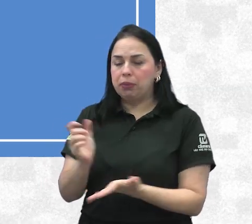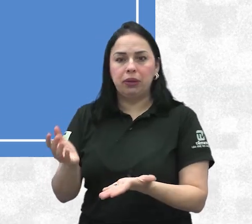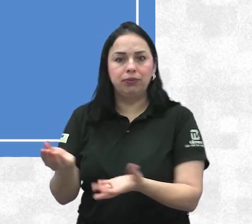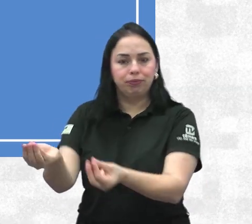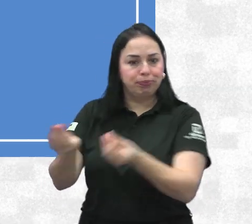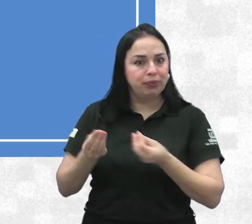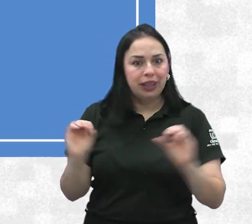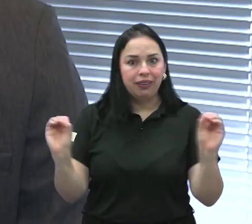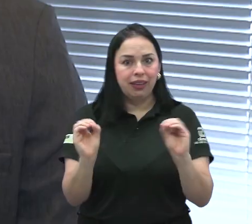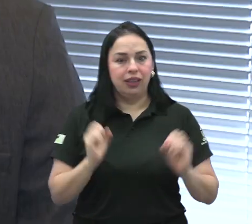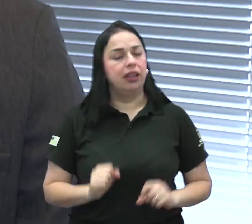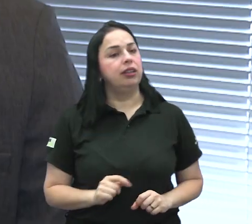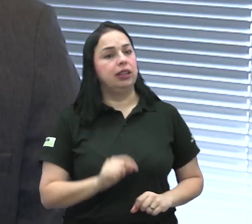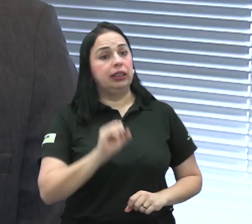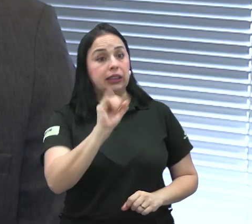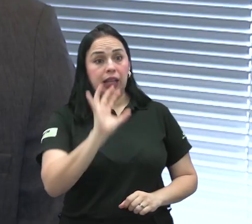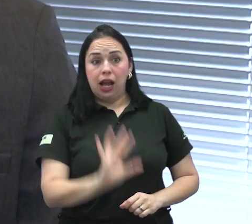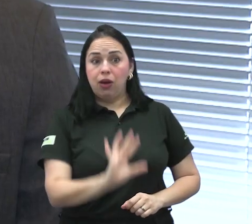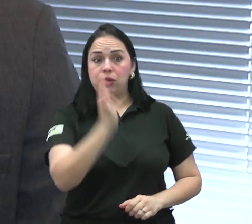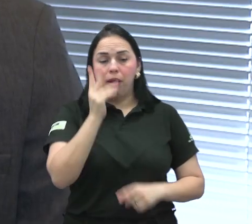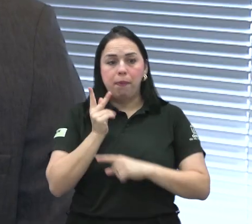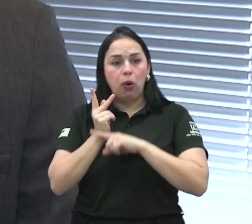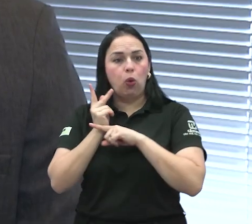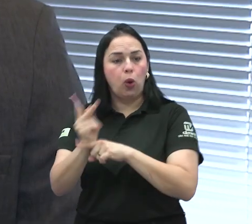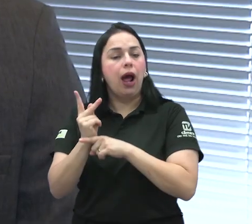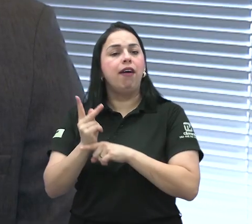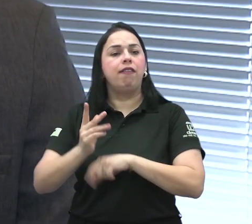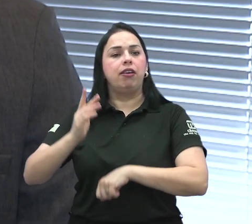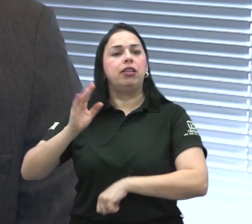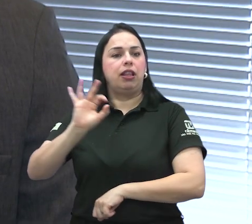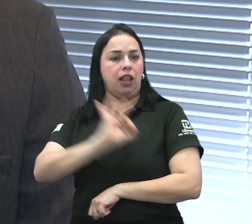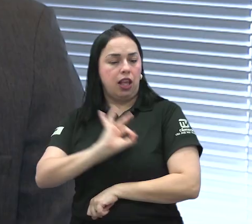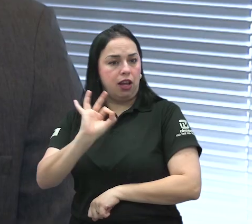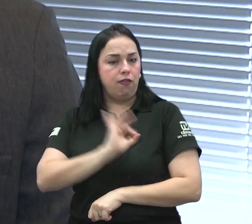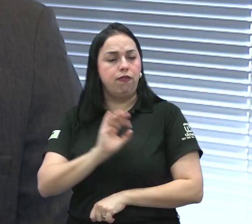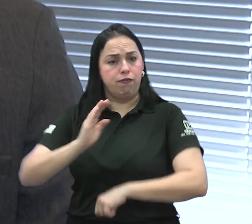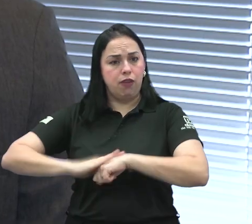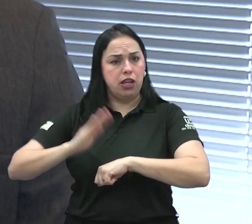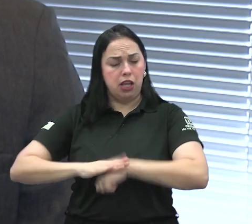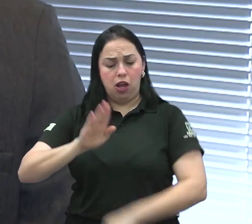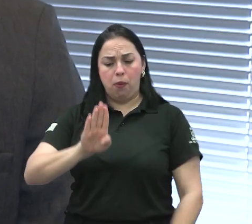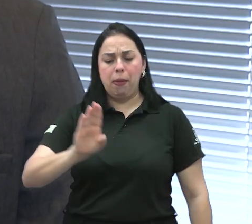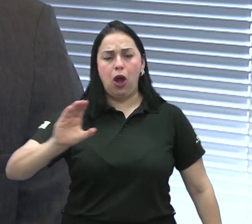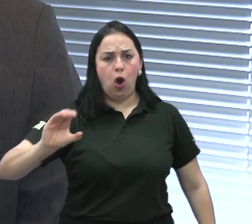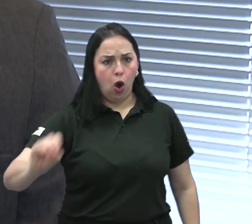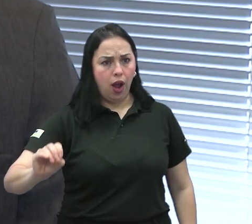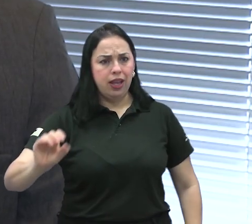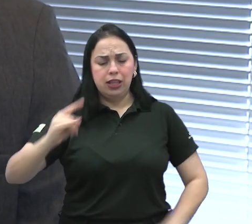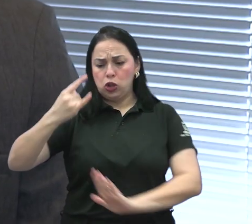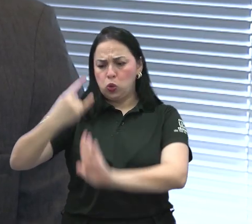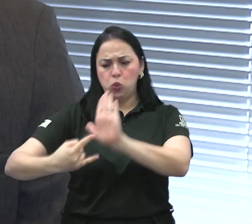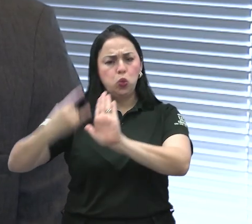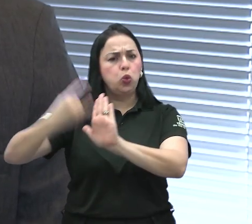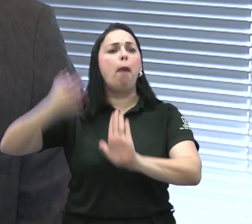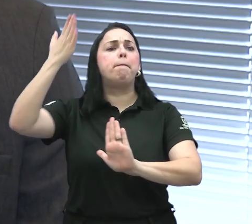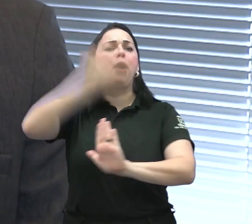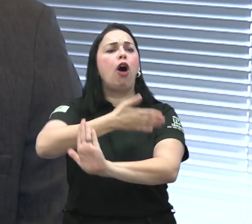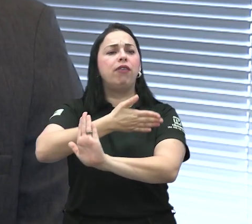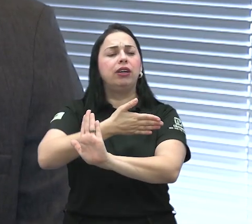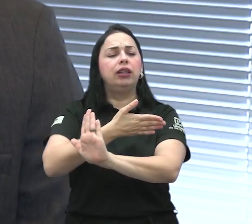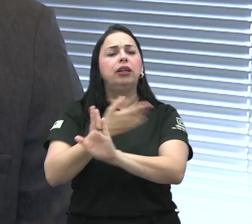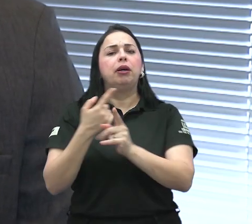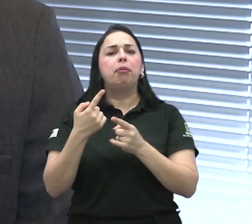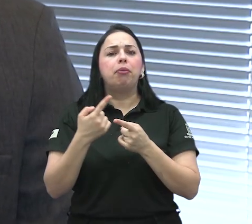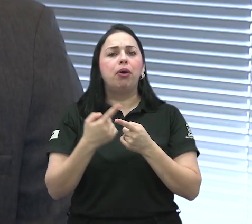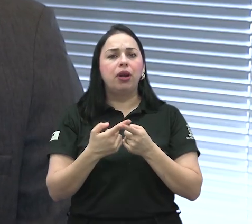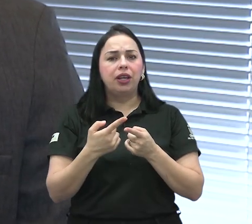não entregues. Elas devem procurar imediatamente as autoridades, fazer um boletim de ocorrência, deixar tudo registrado, tudo